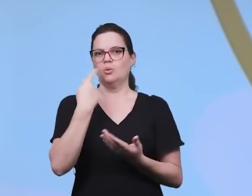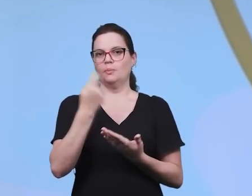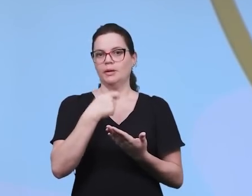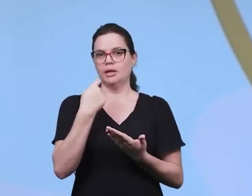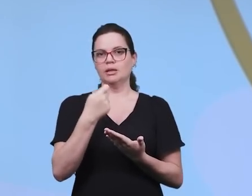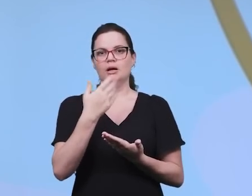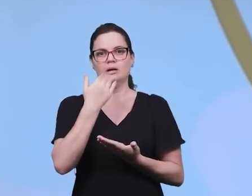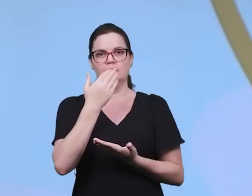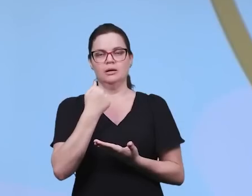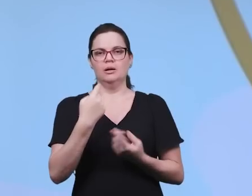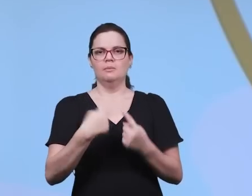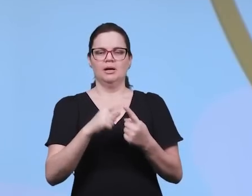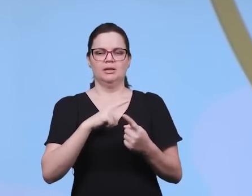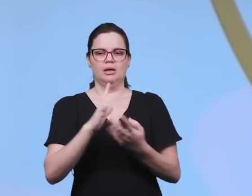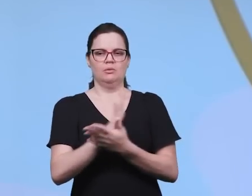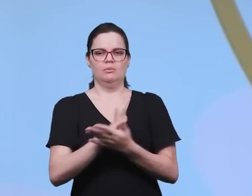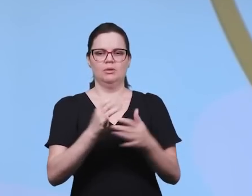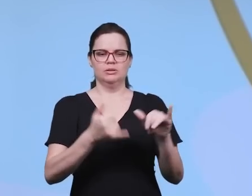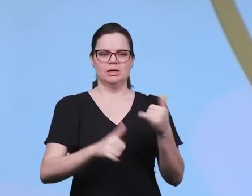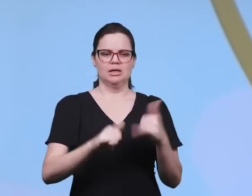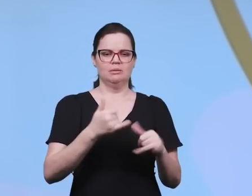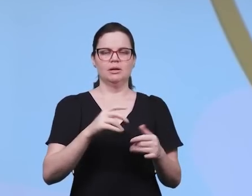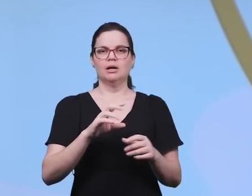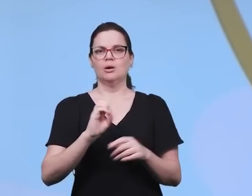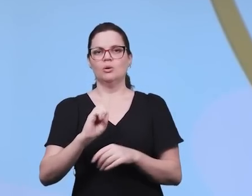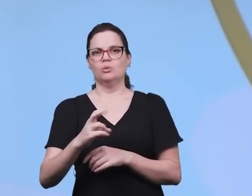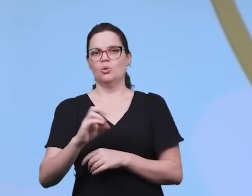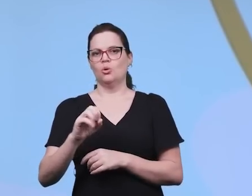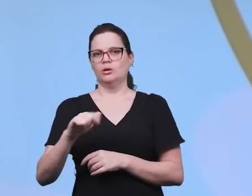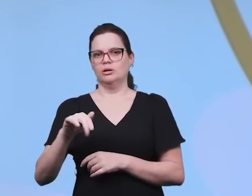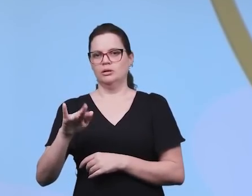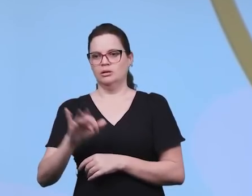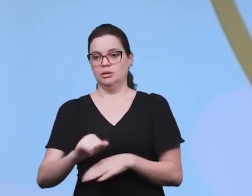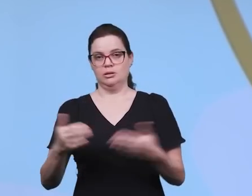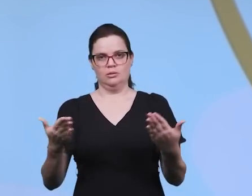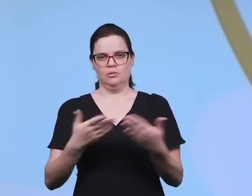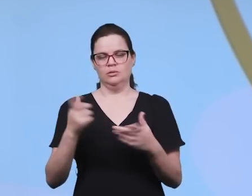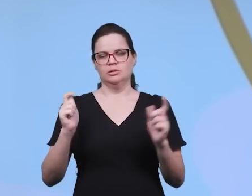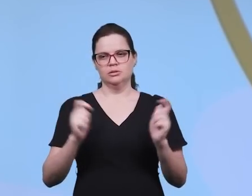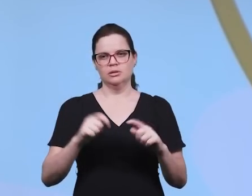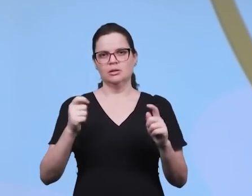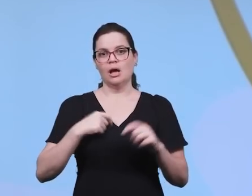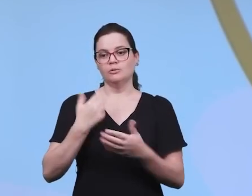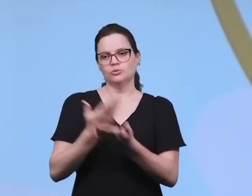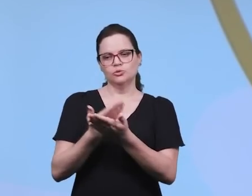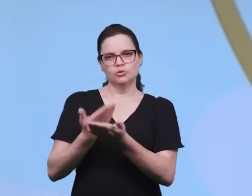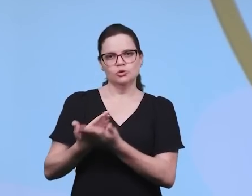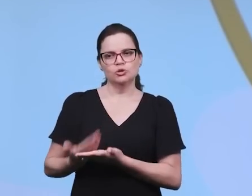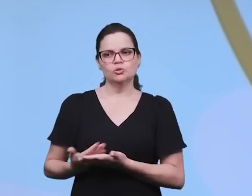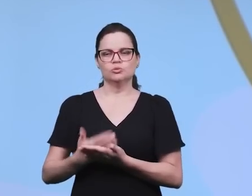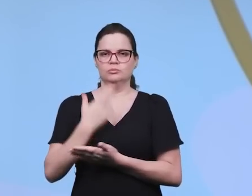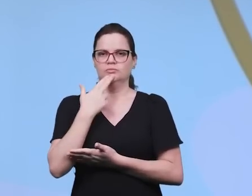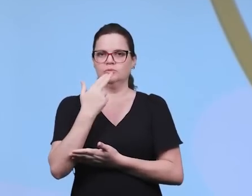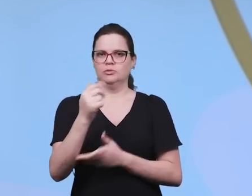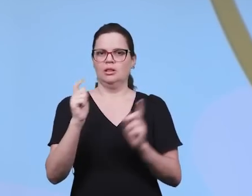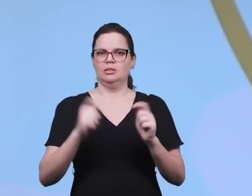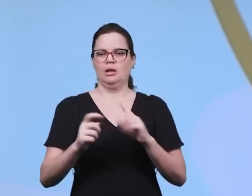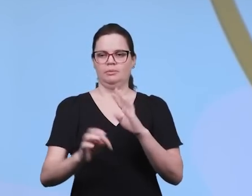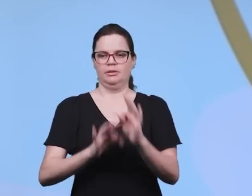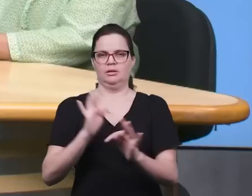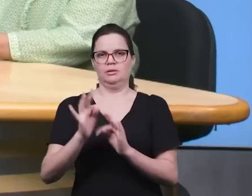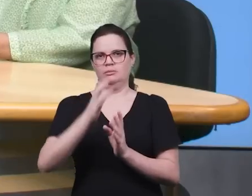questão química ou orgânica, qualquer questão como essa hoje está facilitando esses